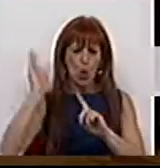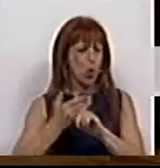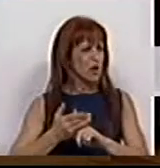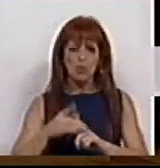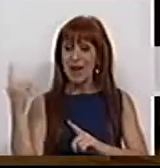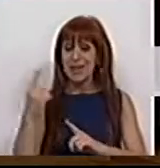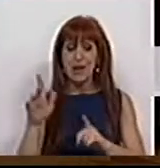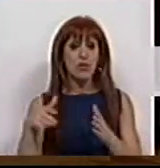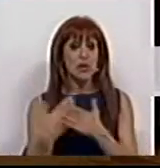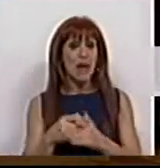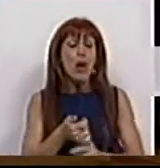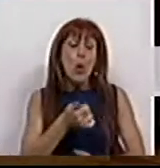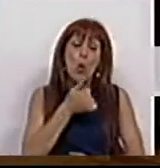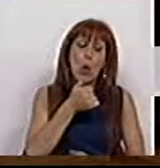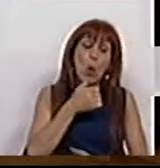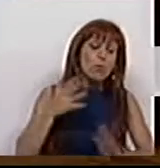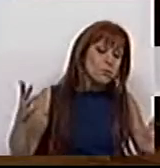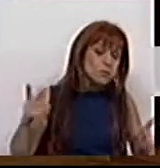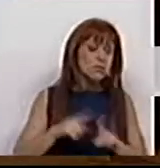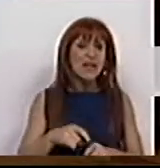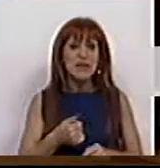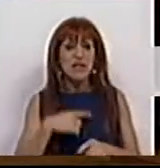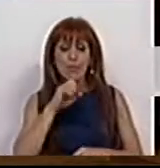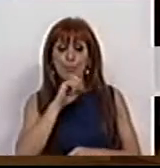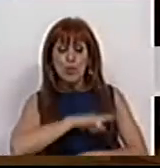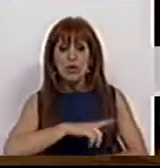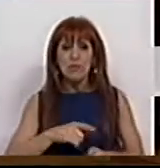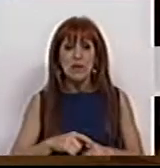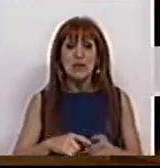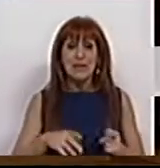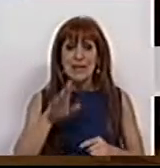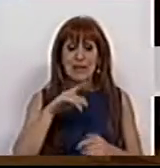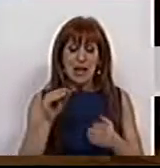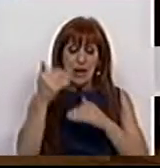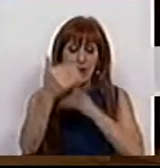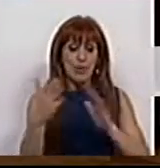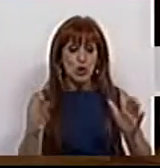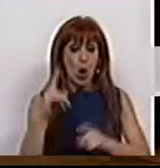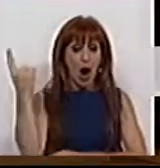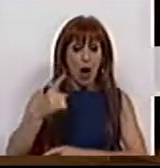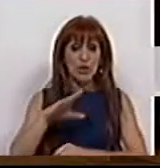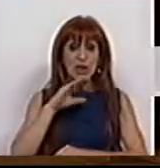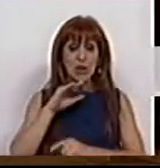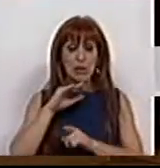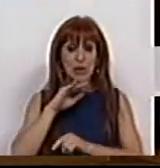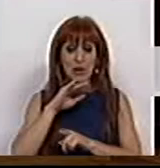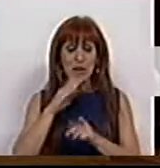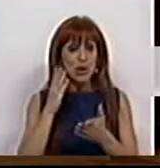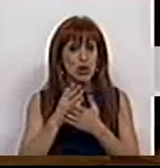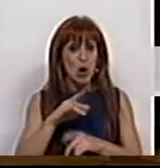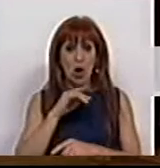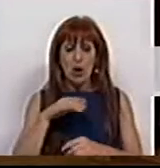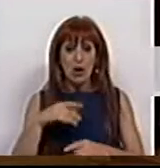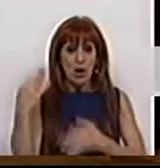A diretiva torna facultativa esta possibilidade, circunscrita a autoridades judiciais